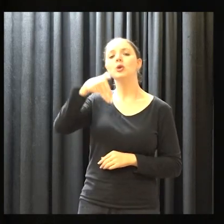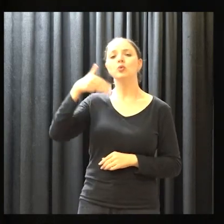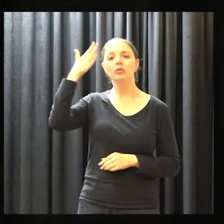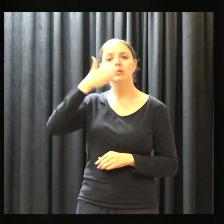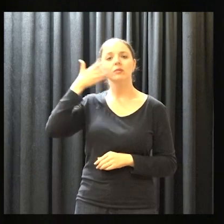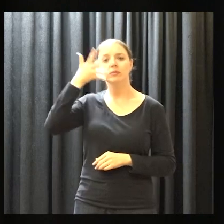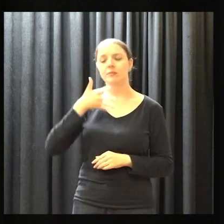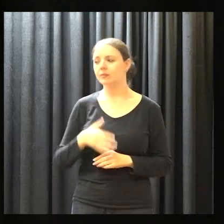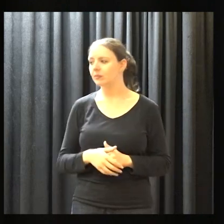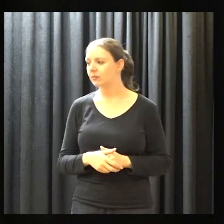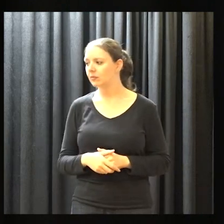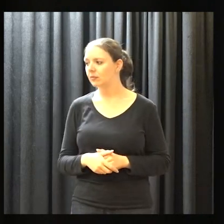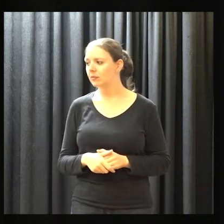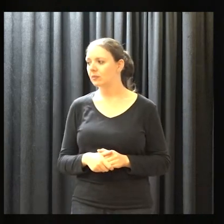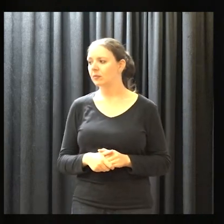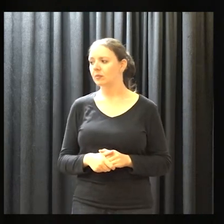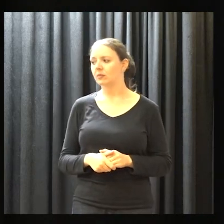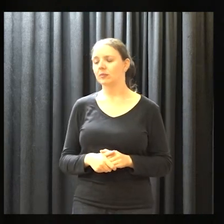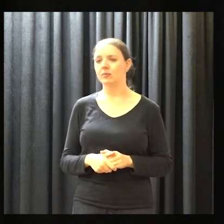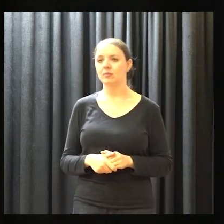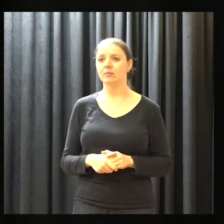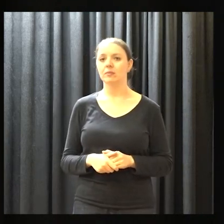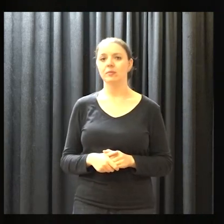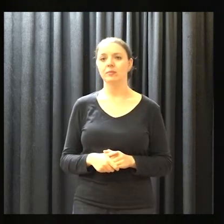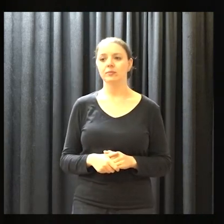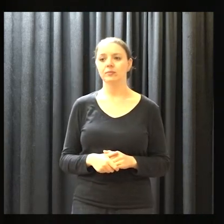18. Tá.